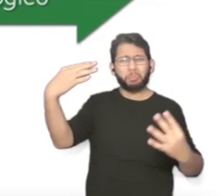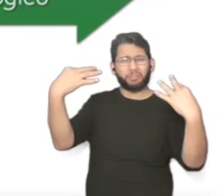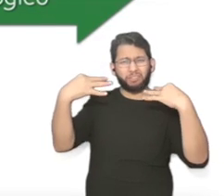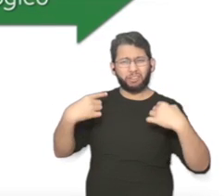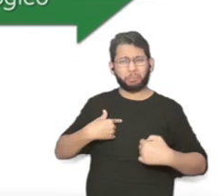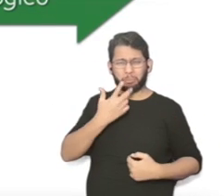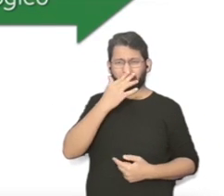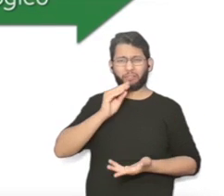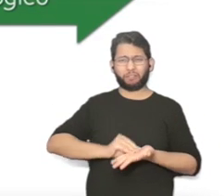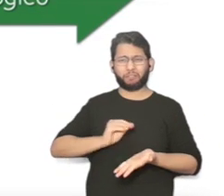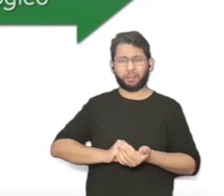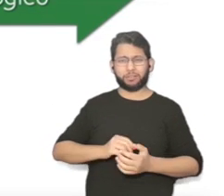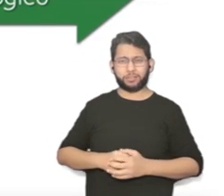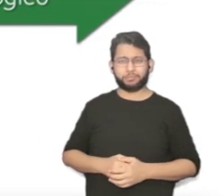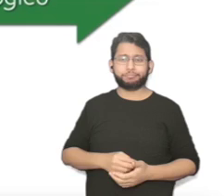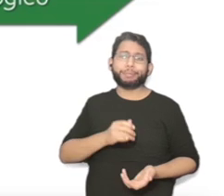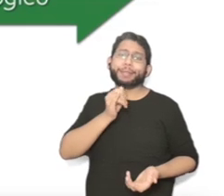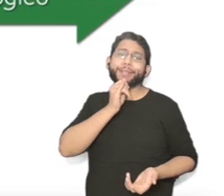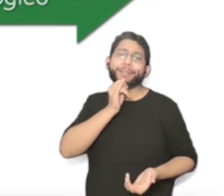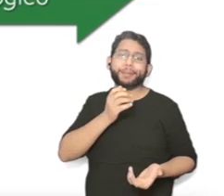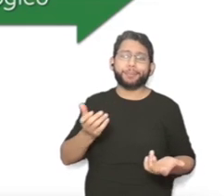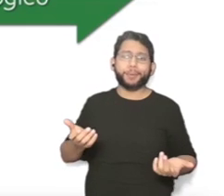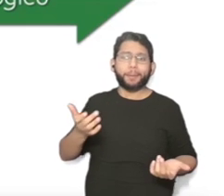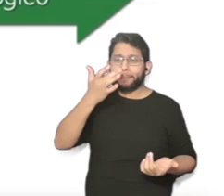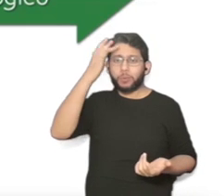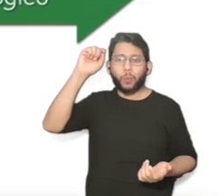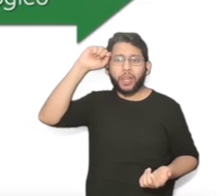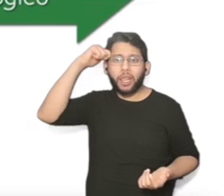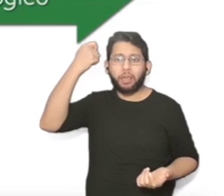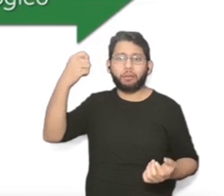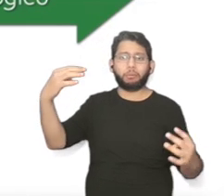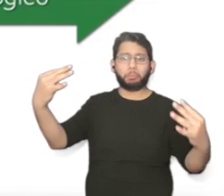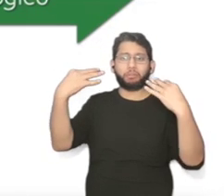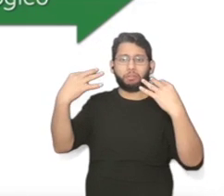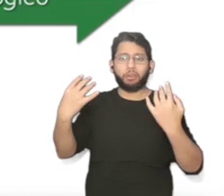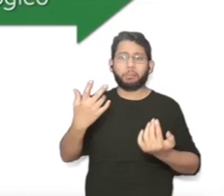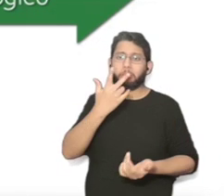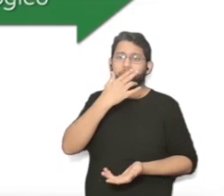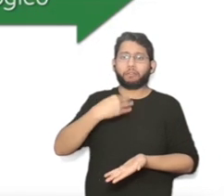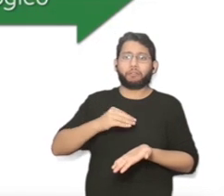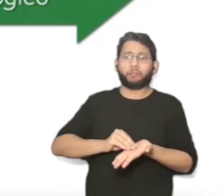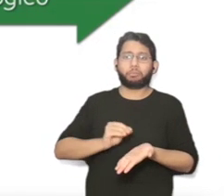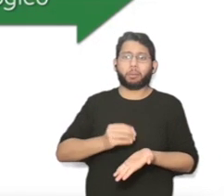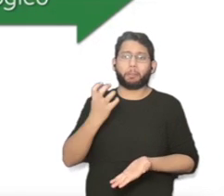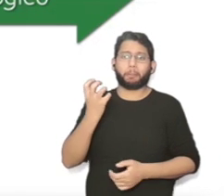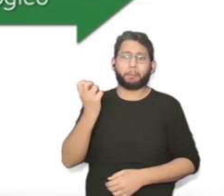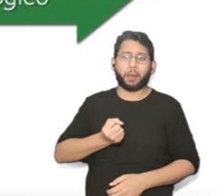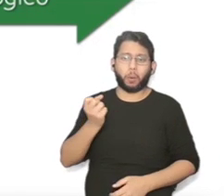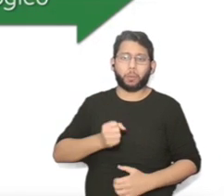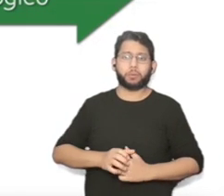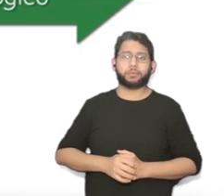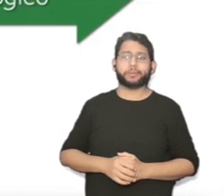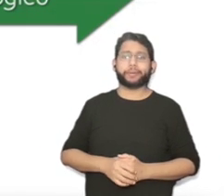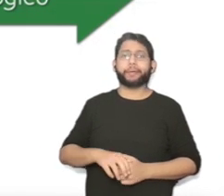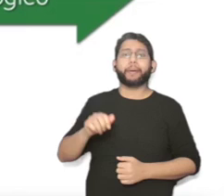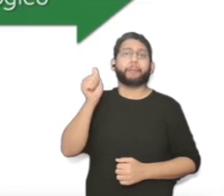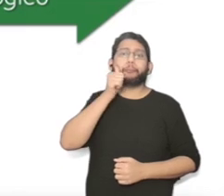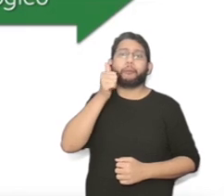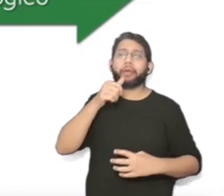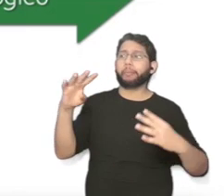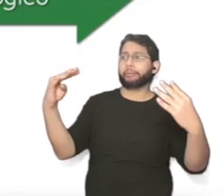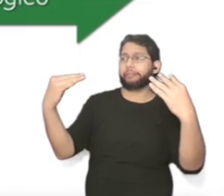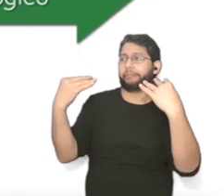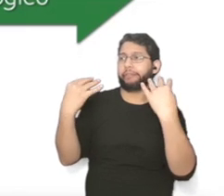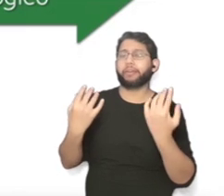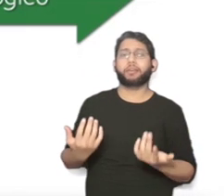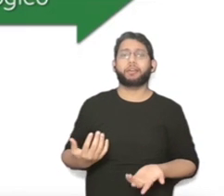sempre considerado como pessoas que faltam? Por exemplo, o negro é sempre alguém que falta para ele a branquitude. A mulher é sempre